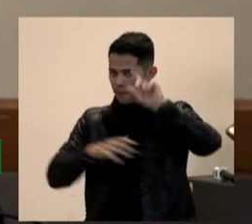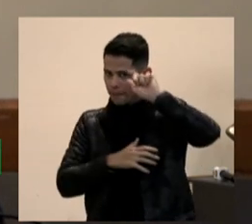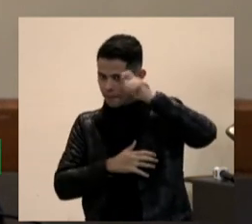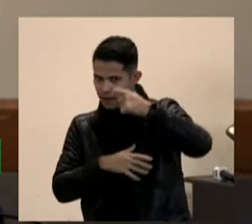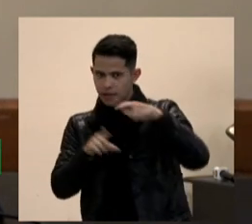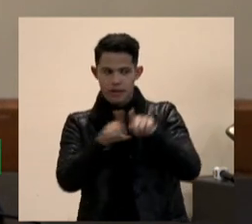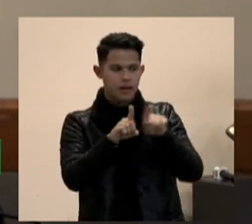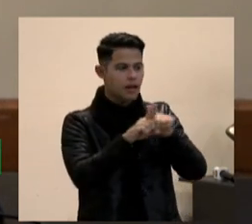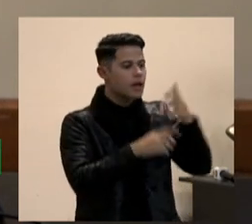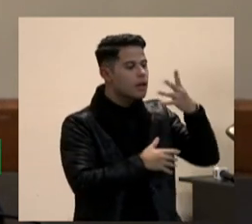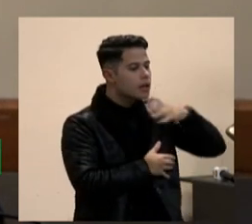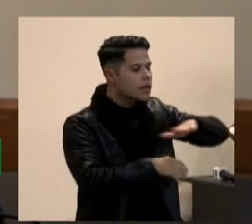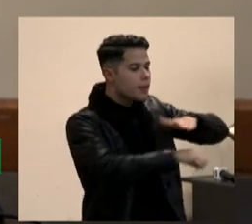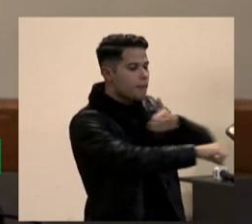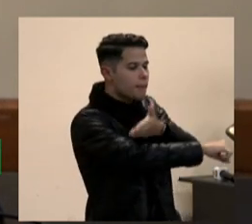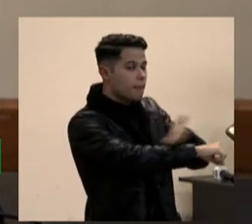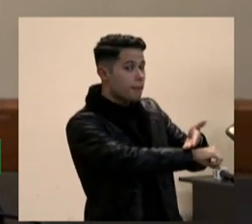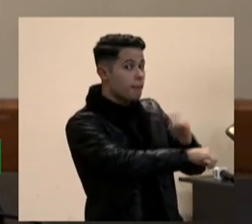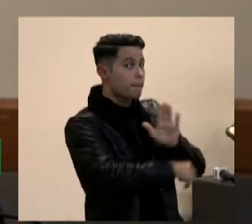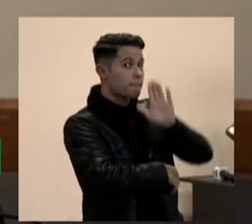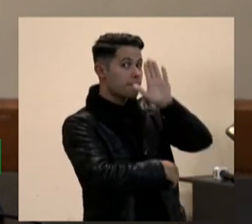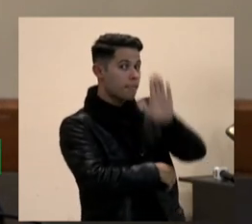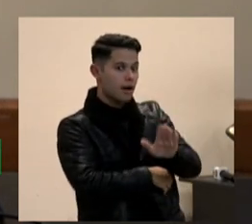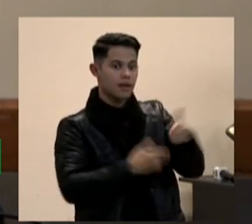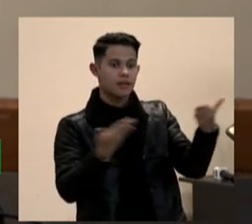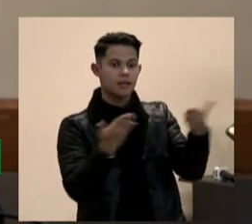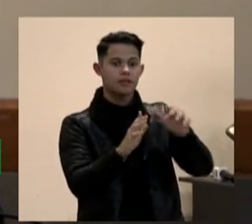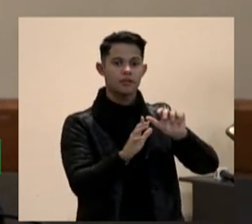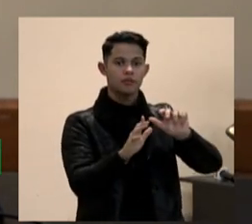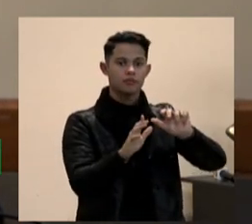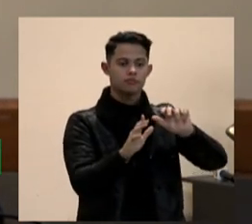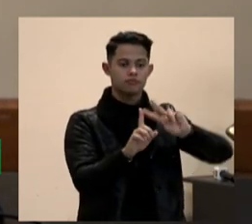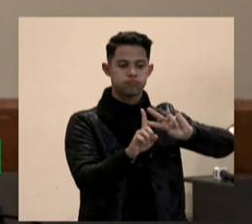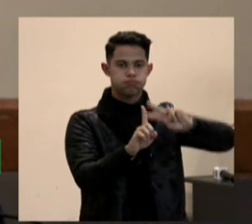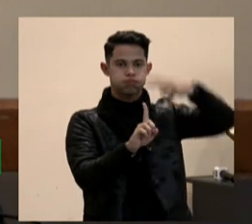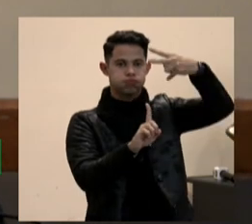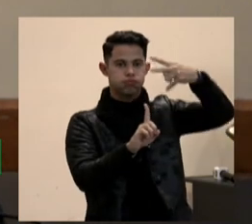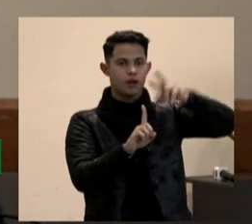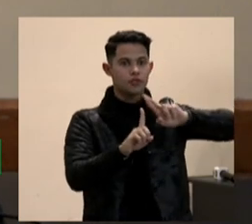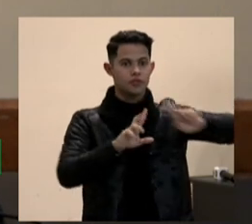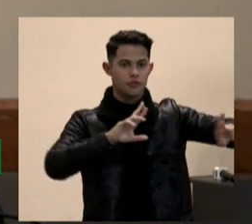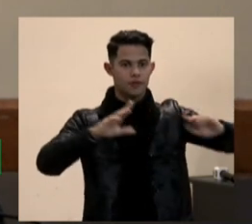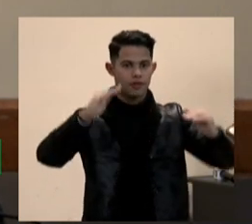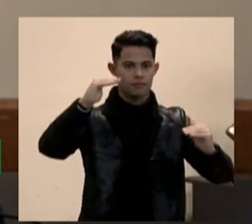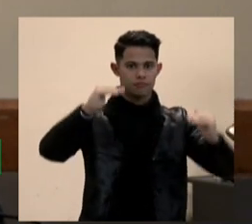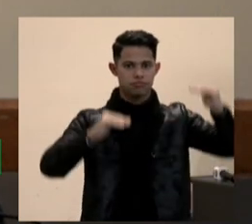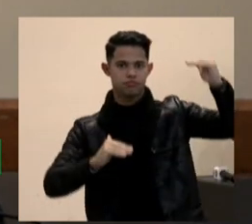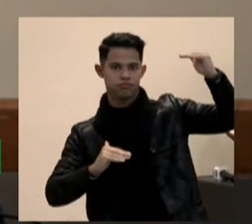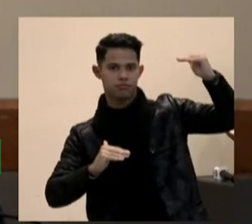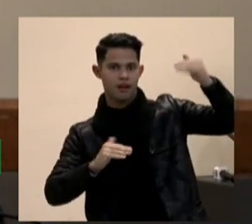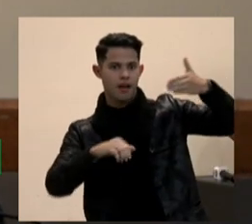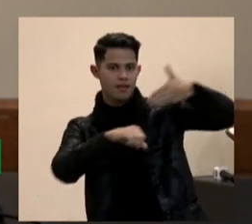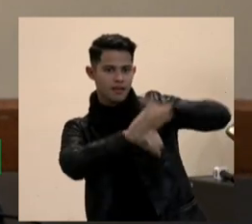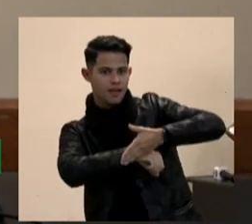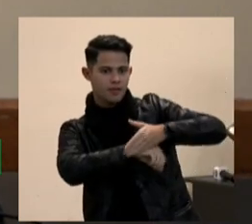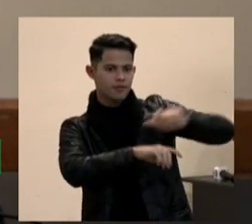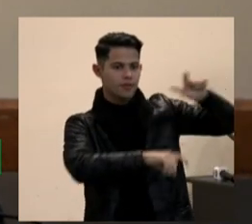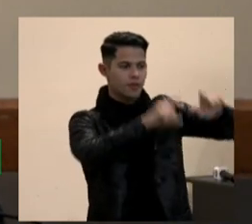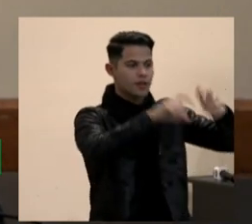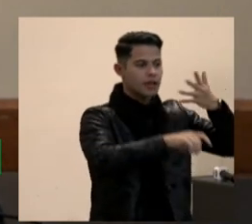entanto, aumentou a diferença entre esse acesso de crianças brancas